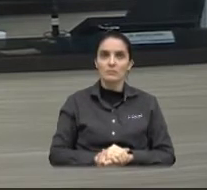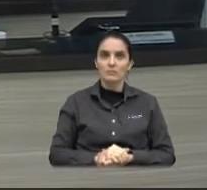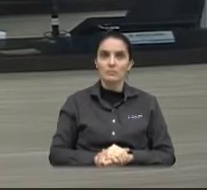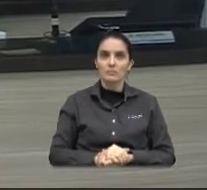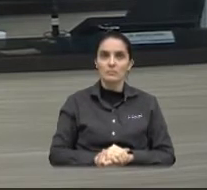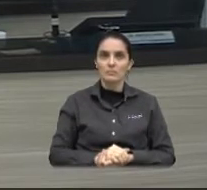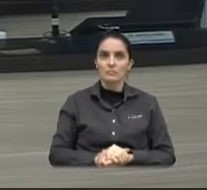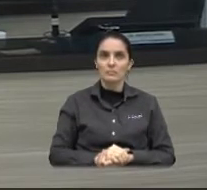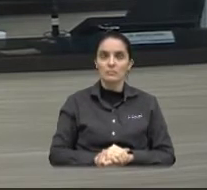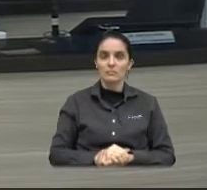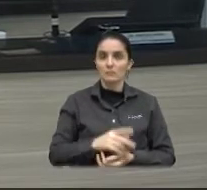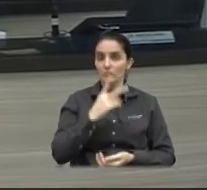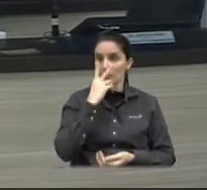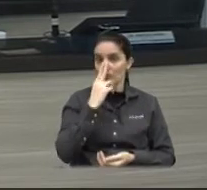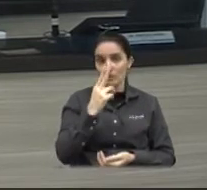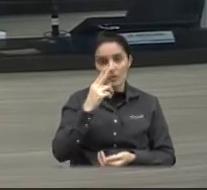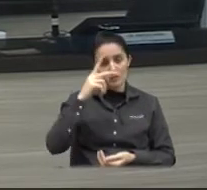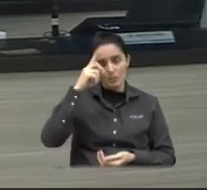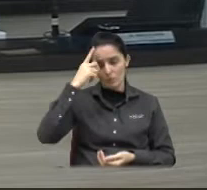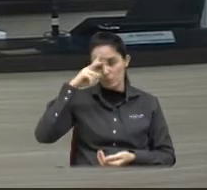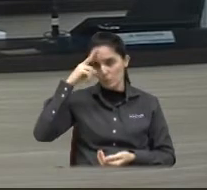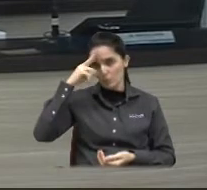não acho uma história